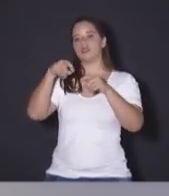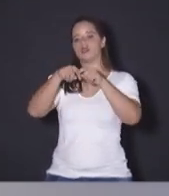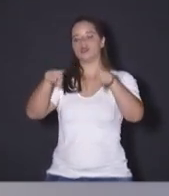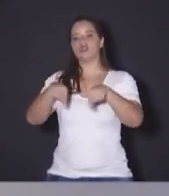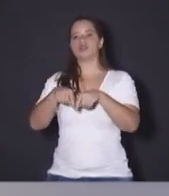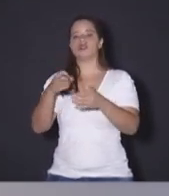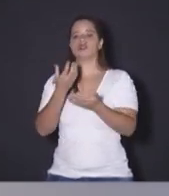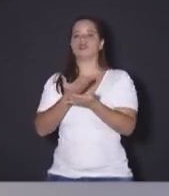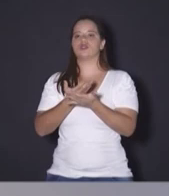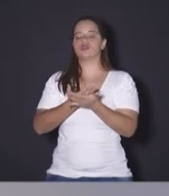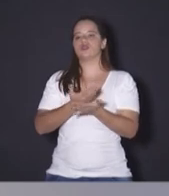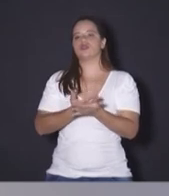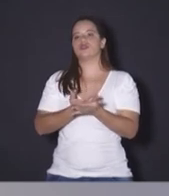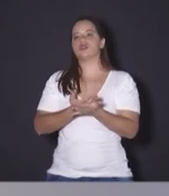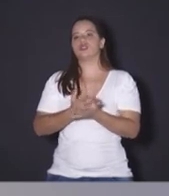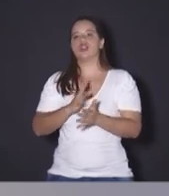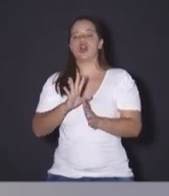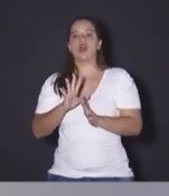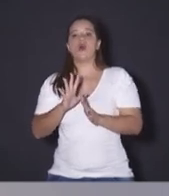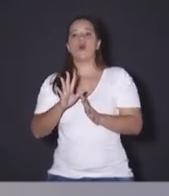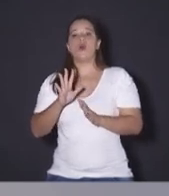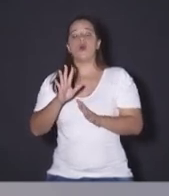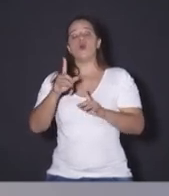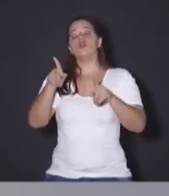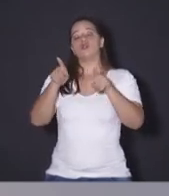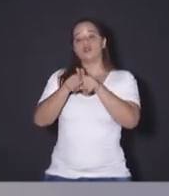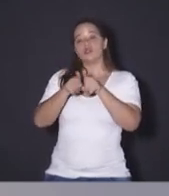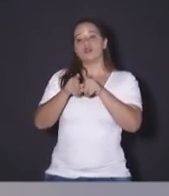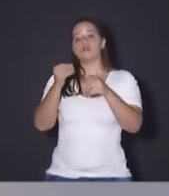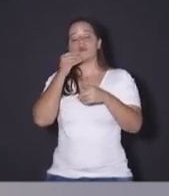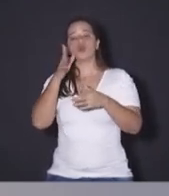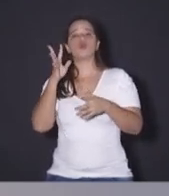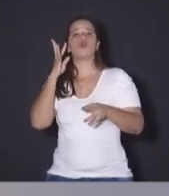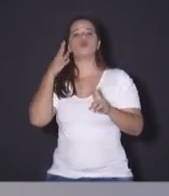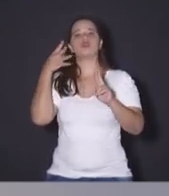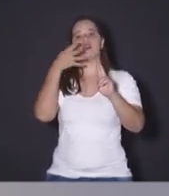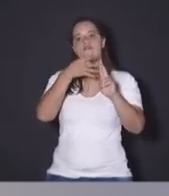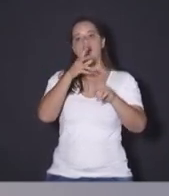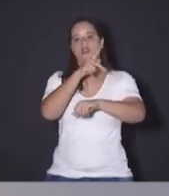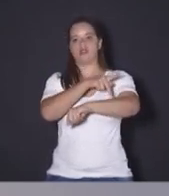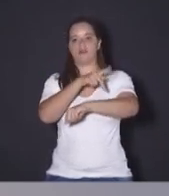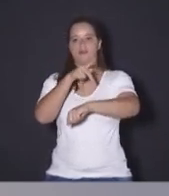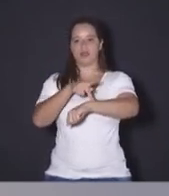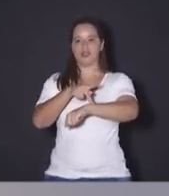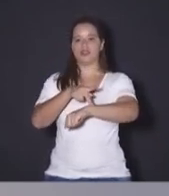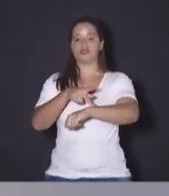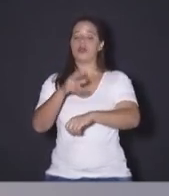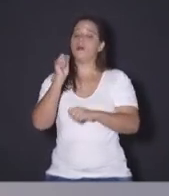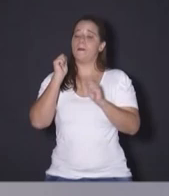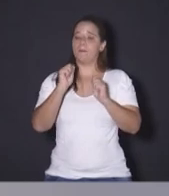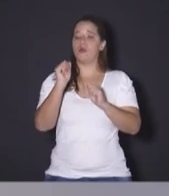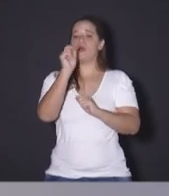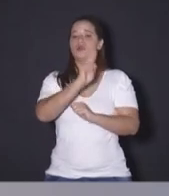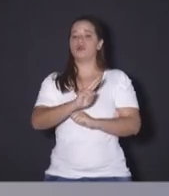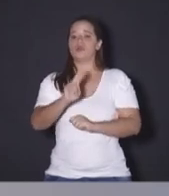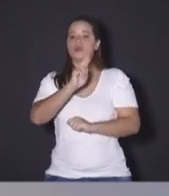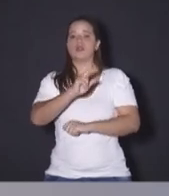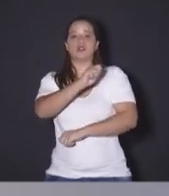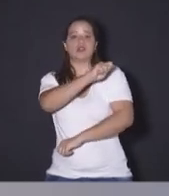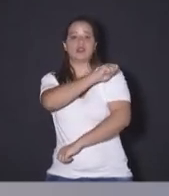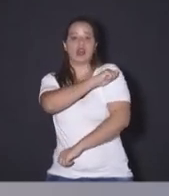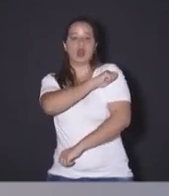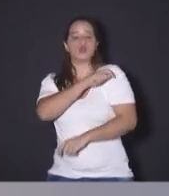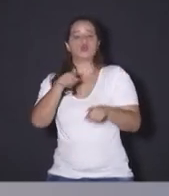como é é recurso pedagógico como também é passa a ser usado pelos é alunos